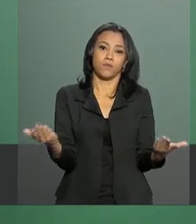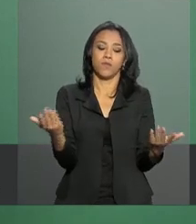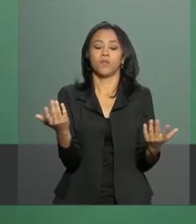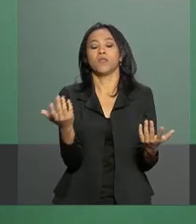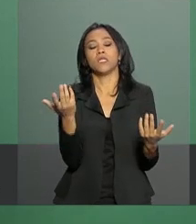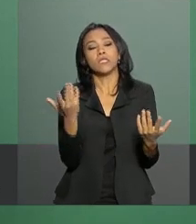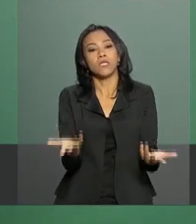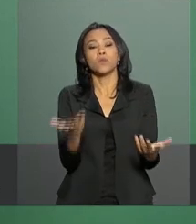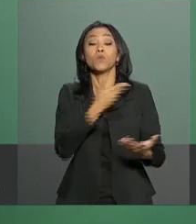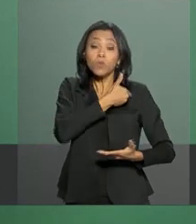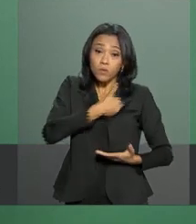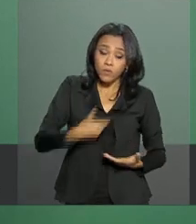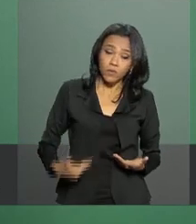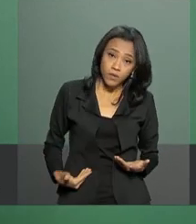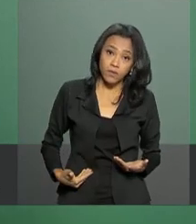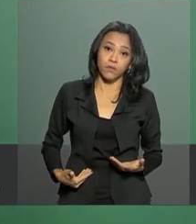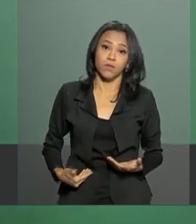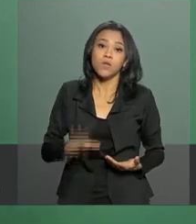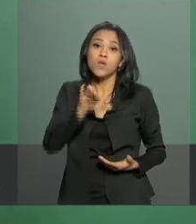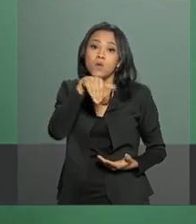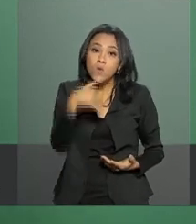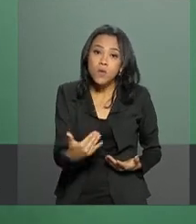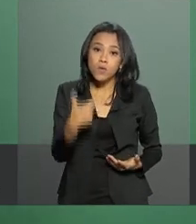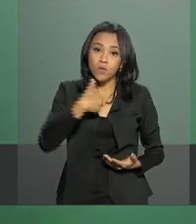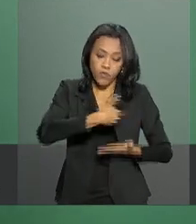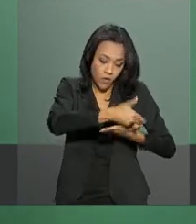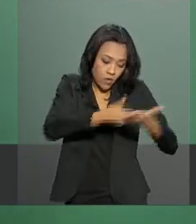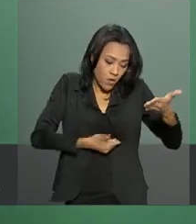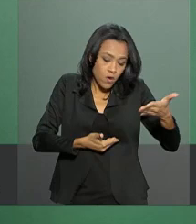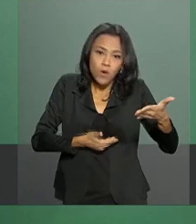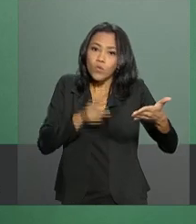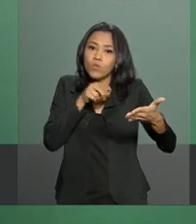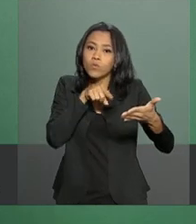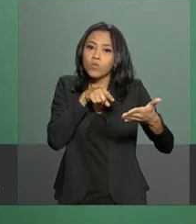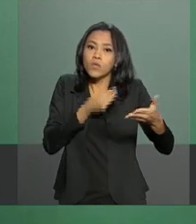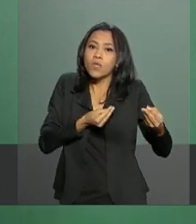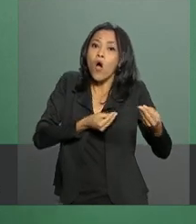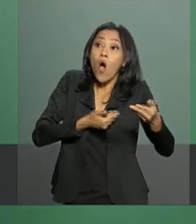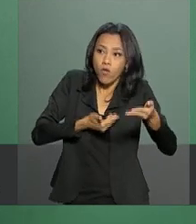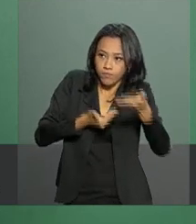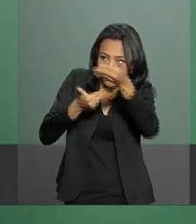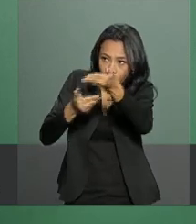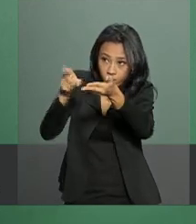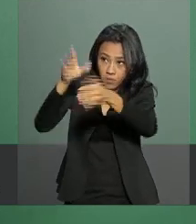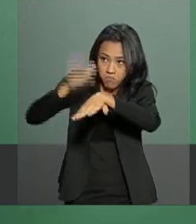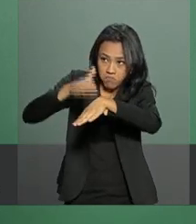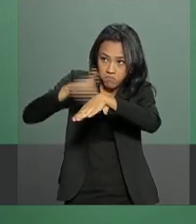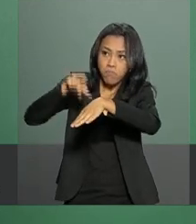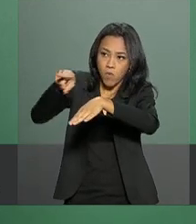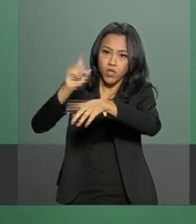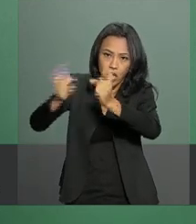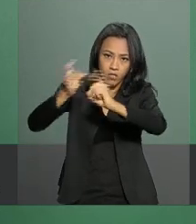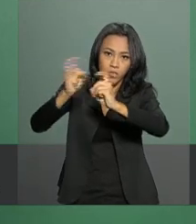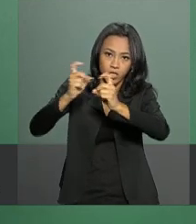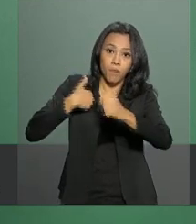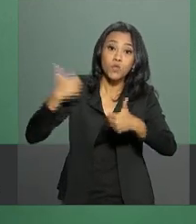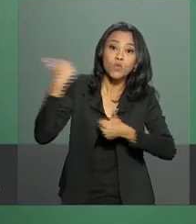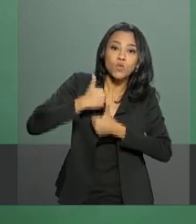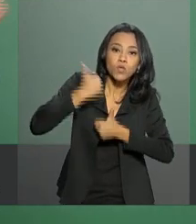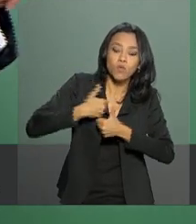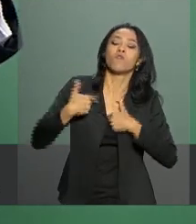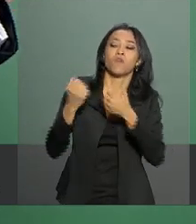caso do estado brasileiro quando o jornal procuração para ingerir esta grande instituição que é o estado brasileiro